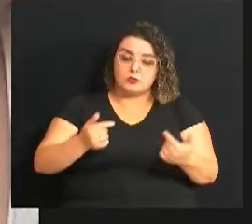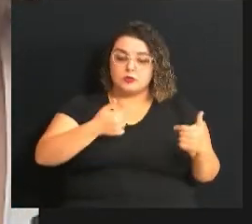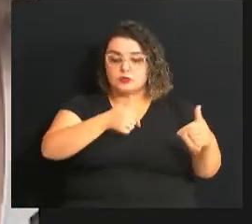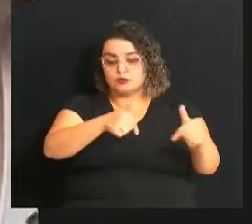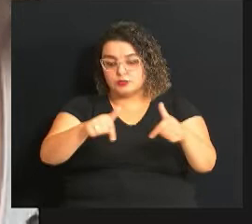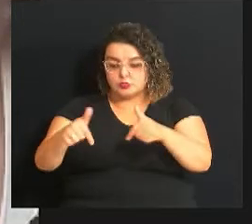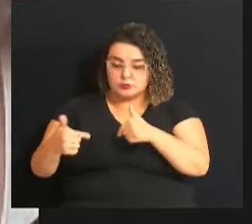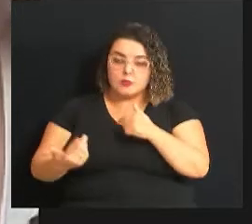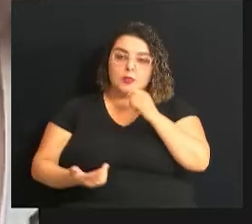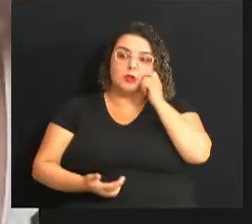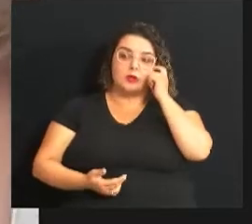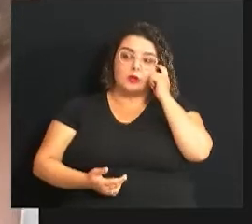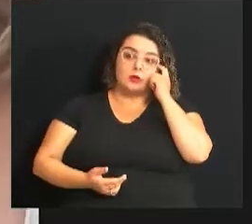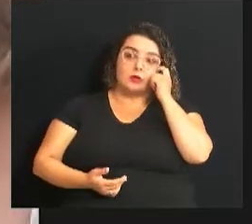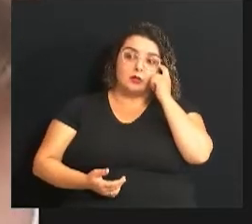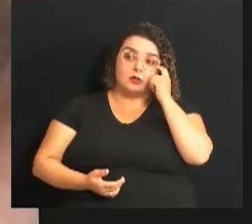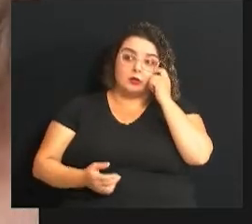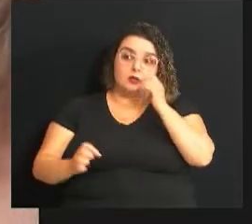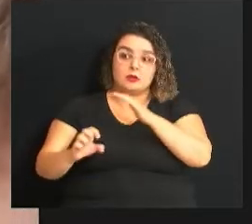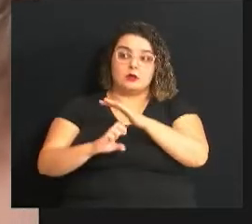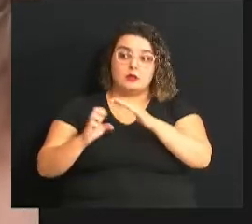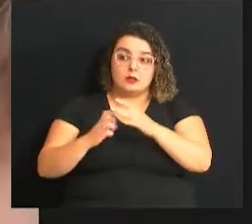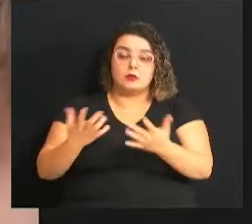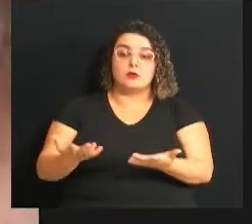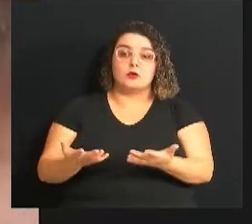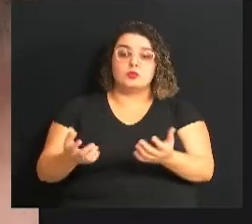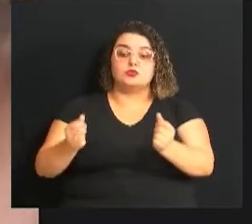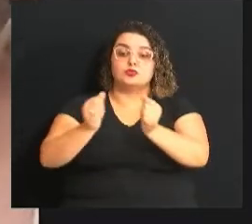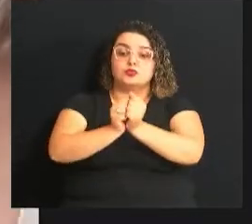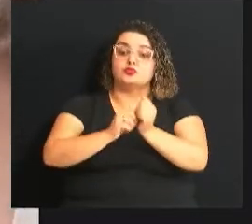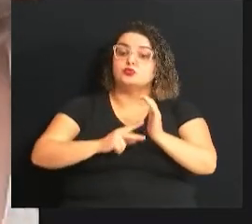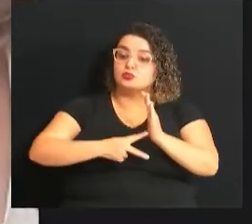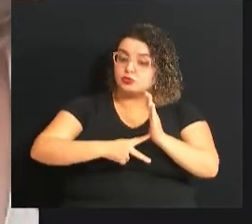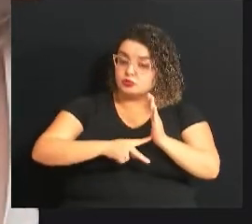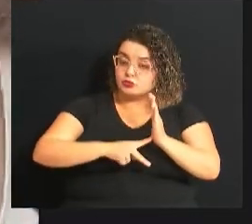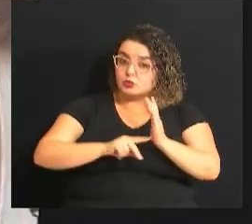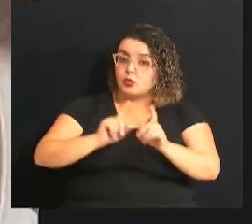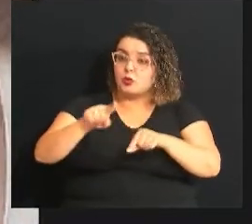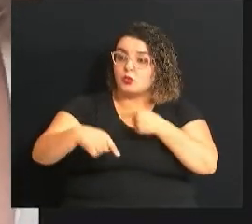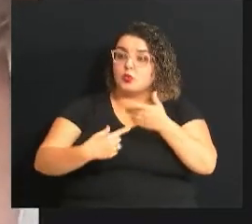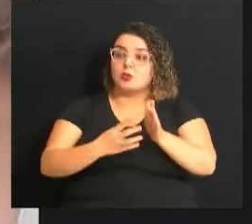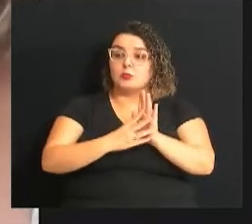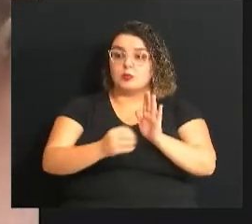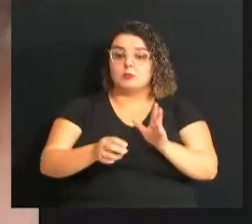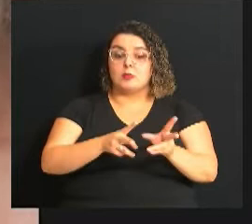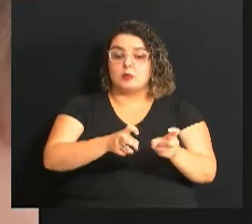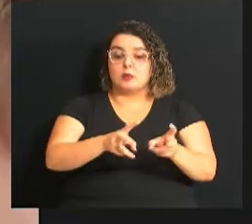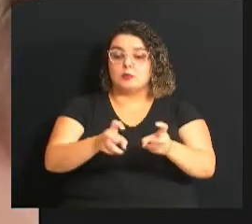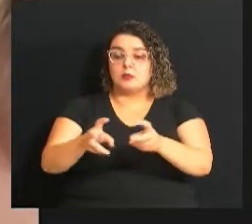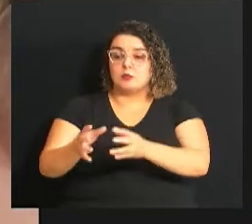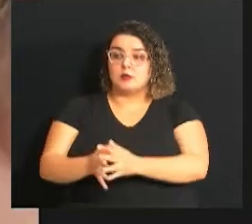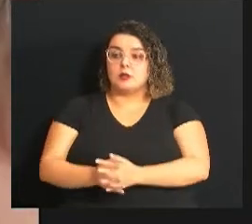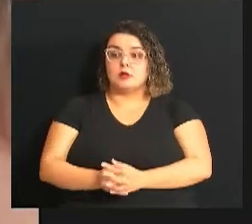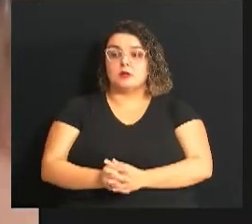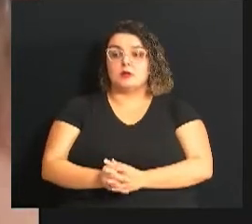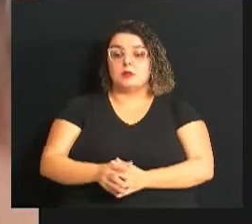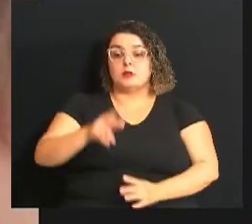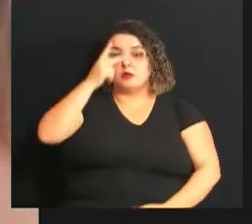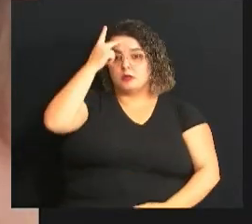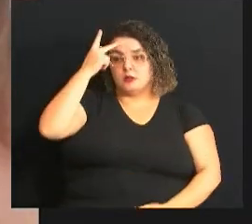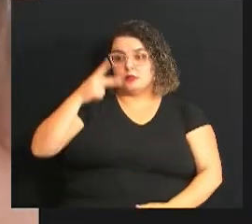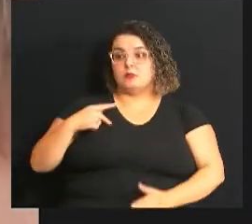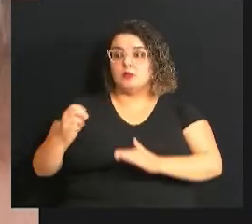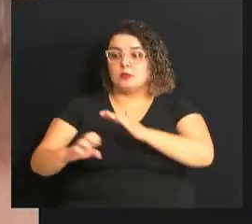trabalhadores e empresa com intervenção sindical, e também outro modelo que a gente já tem percebido é que as próprias empresas já estão